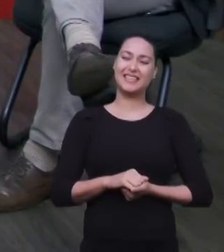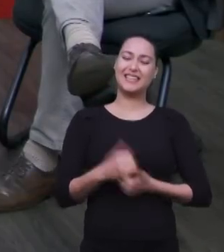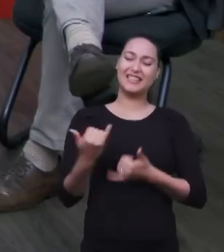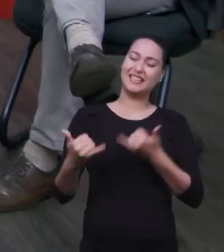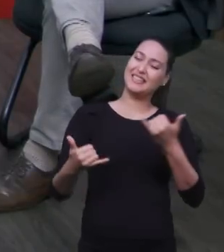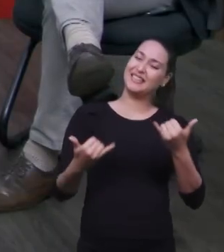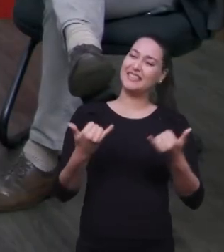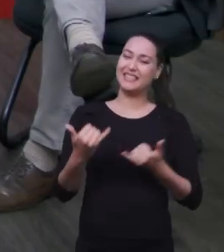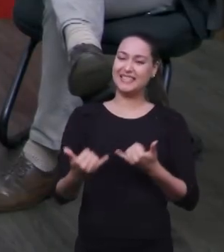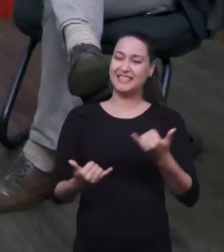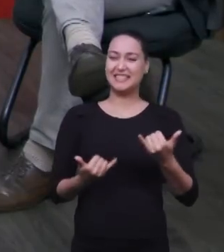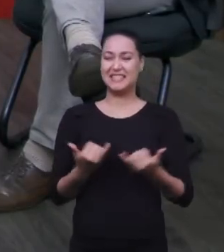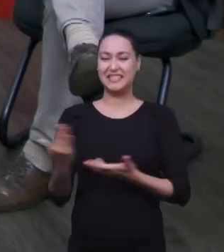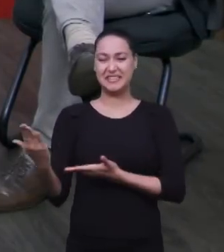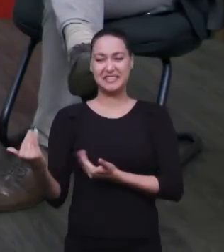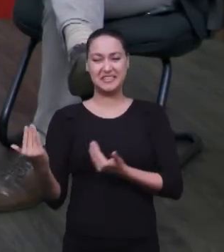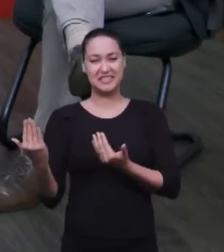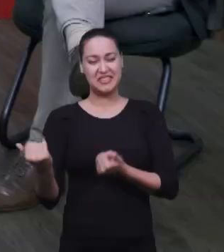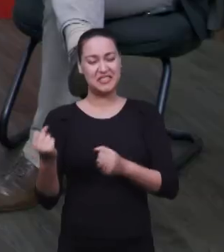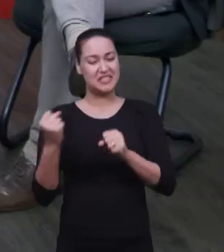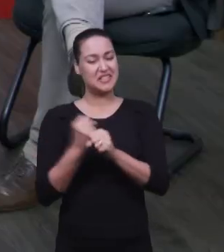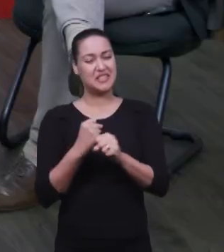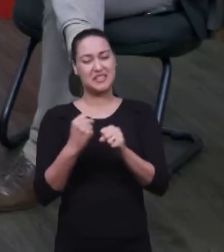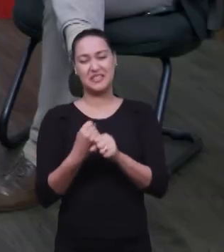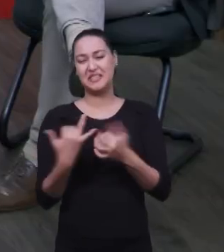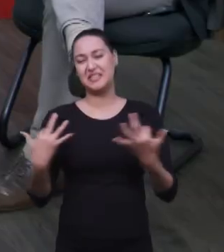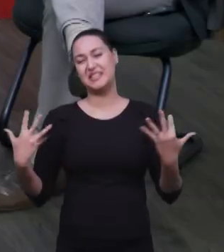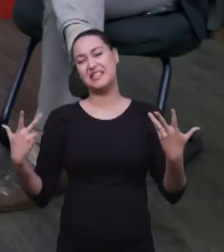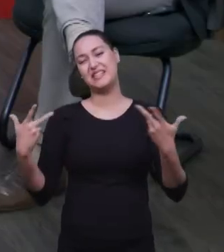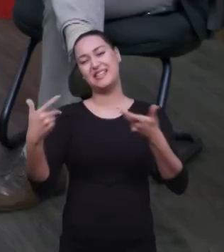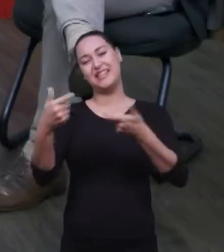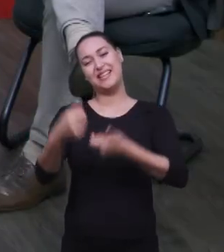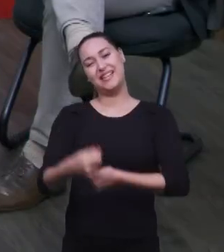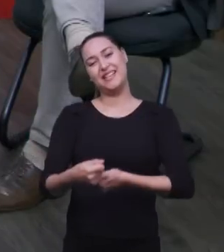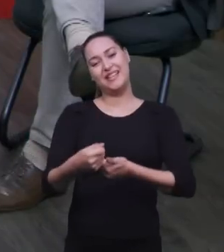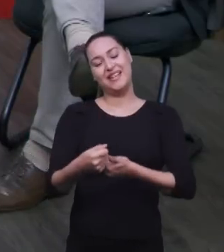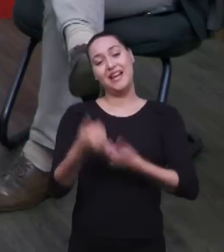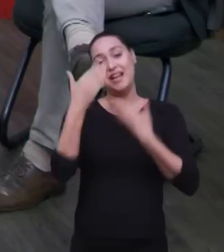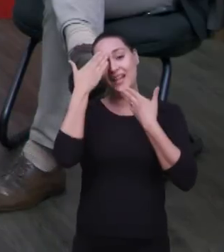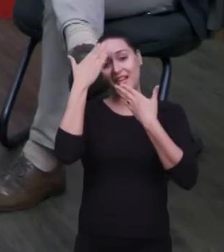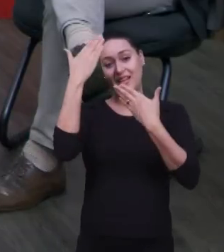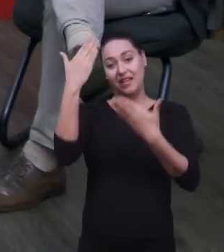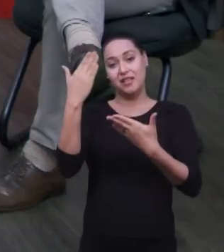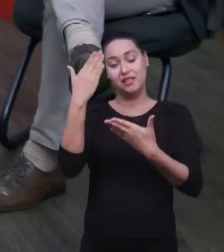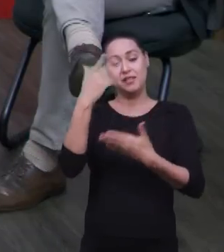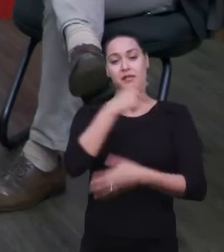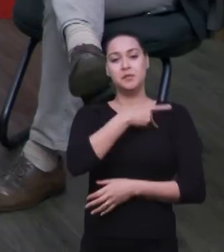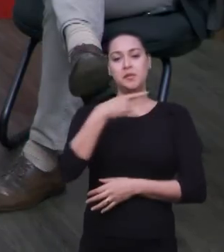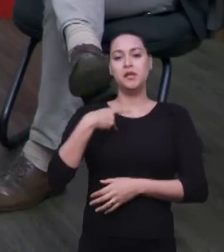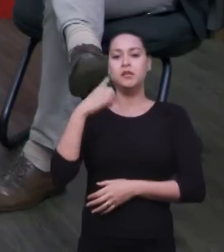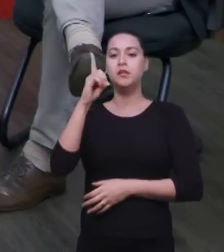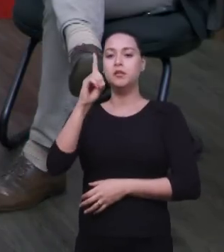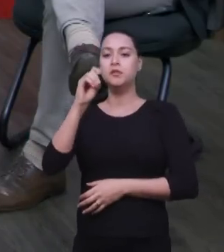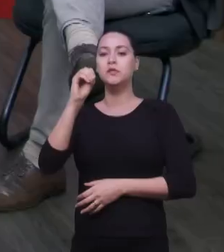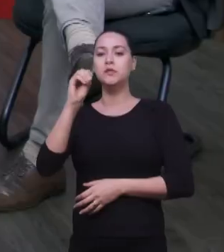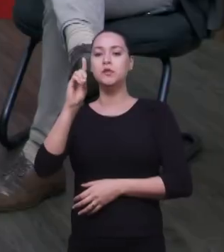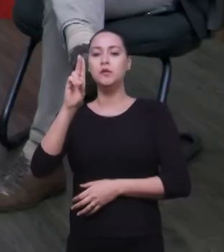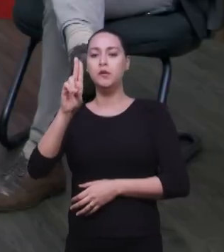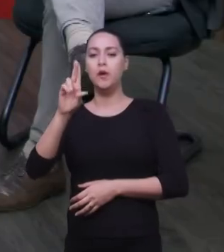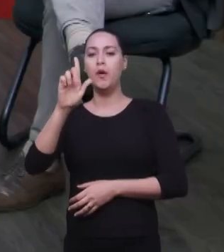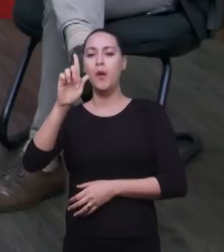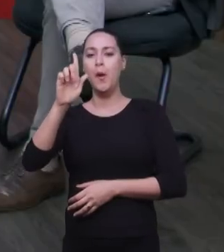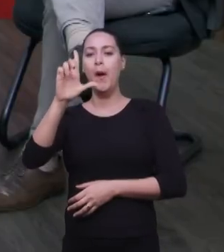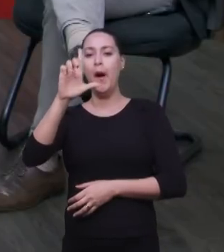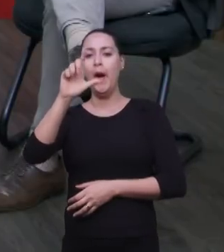né? Evidentemente, jovens desta obra maravilhosa. Eu quero agradecer ao pastor Douglas, que